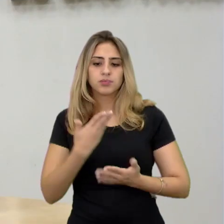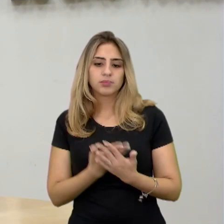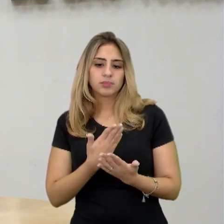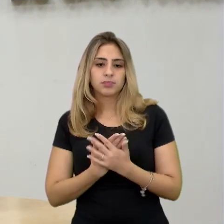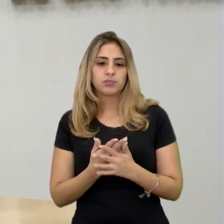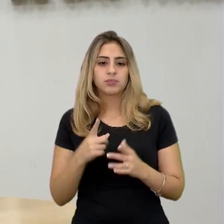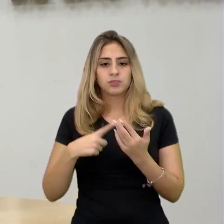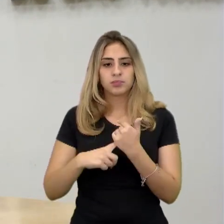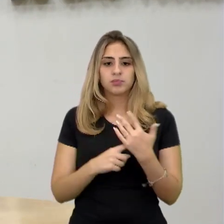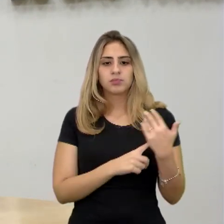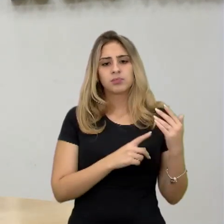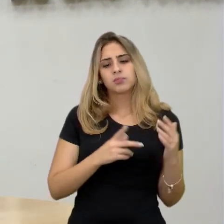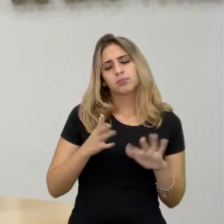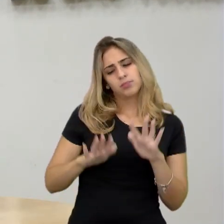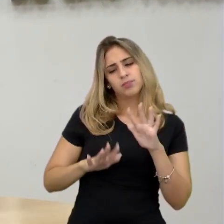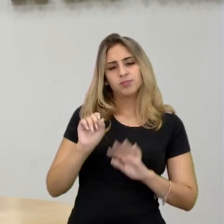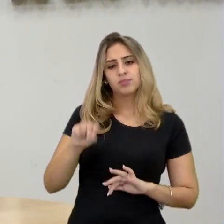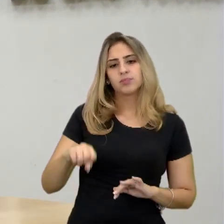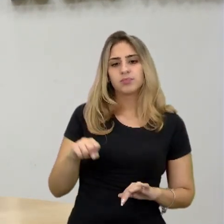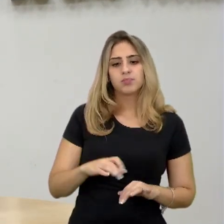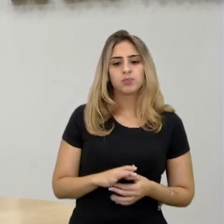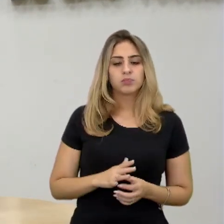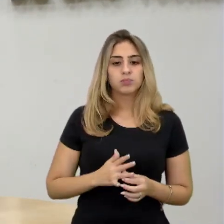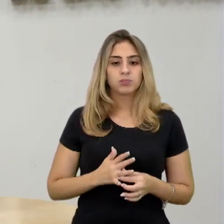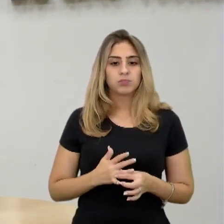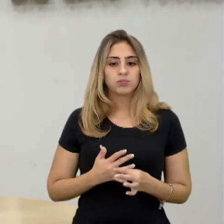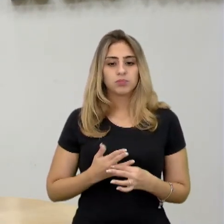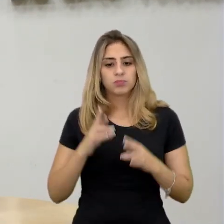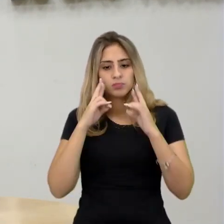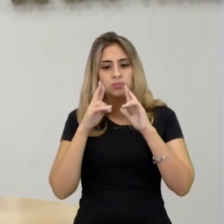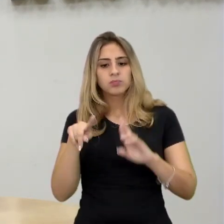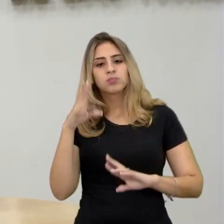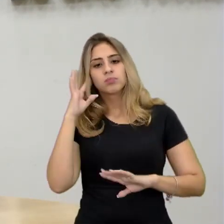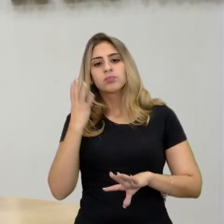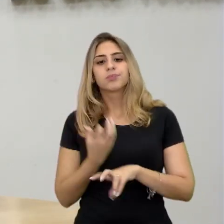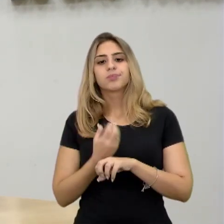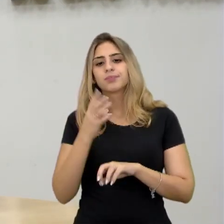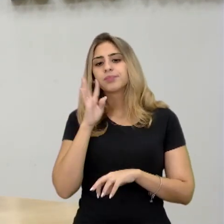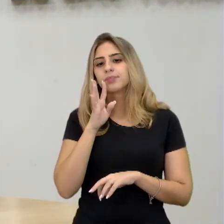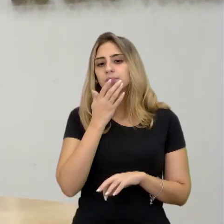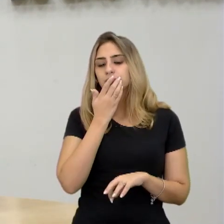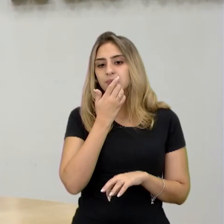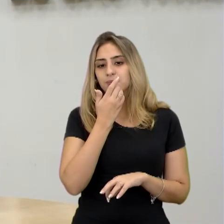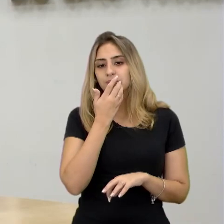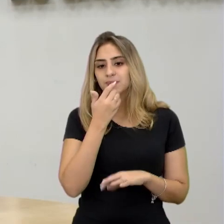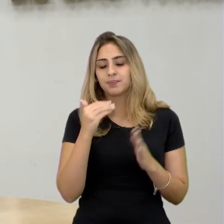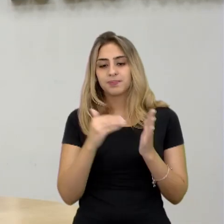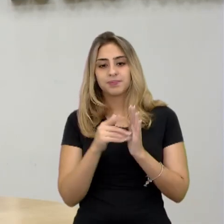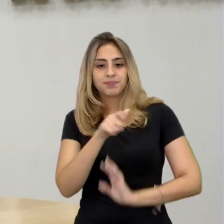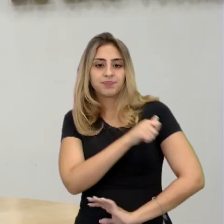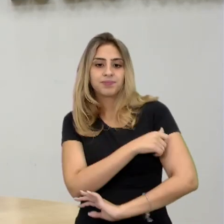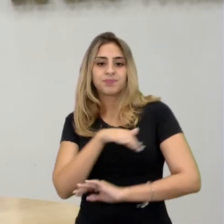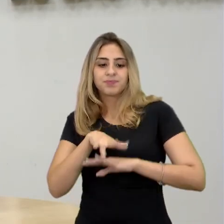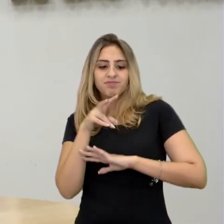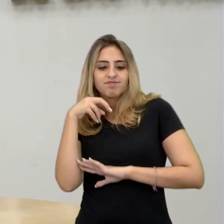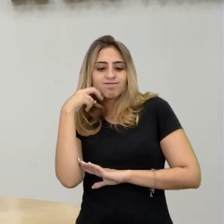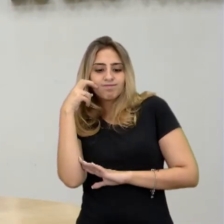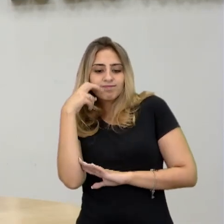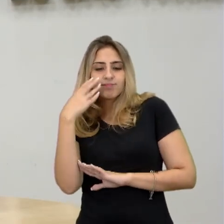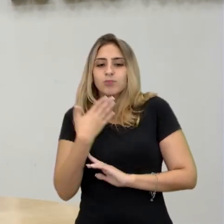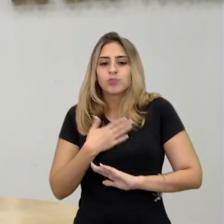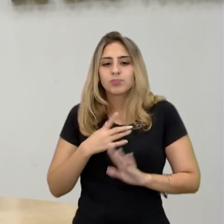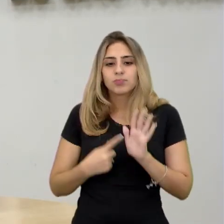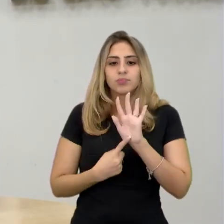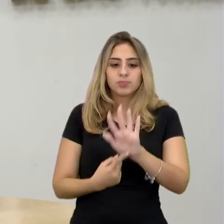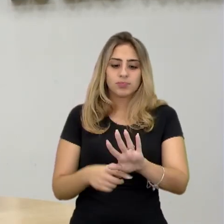de tecnologia, provavelmente sim, né, a respeito de podcast, que é bem legal. É legal até para os alunos que são mais tímidos, né, que não gostam de